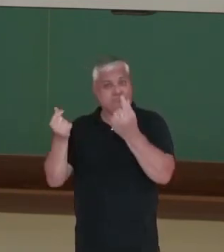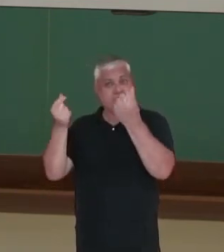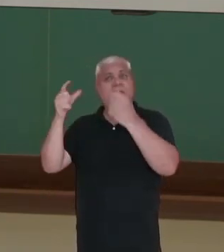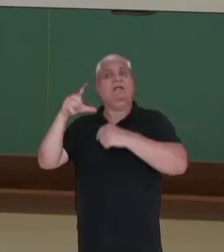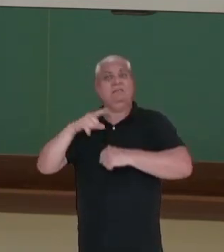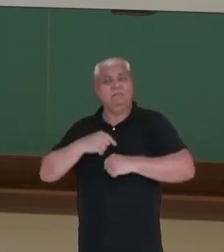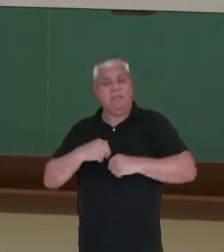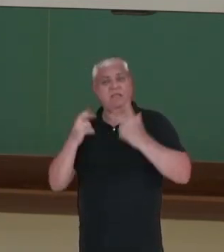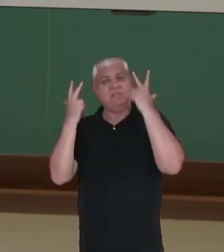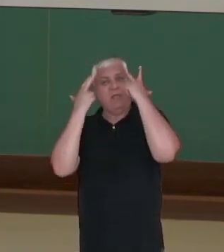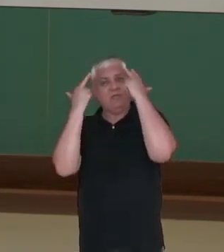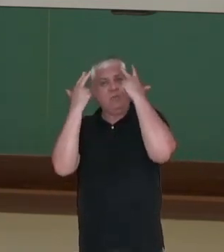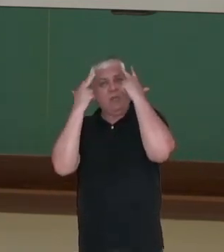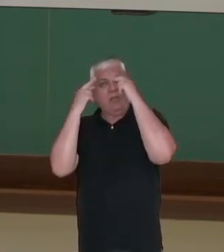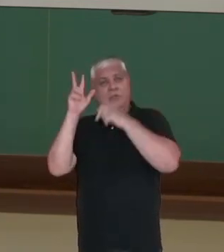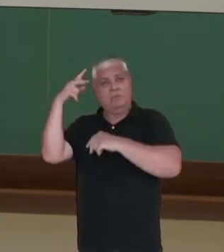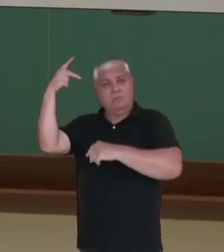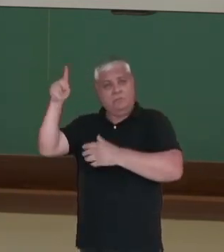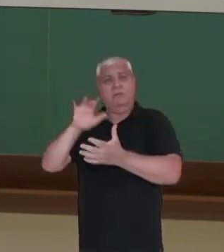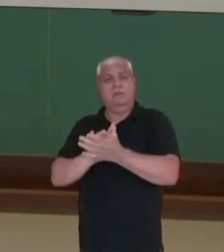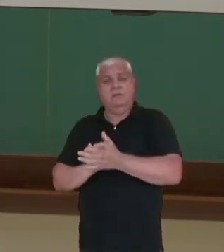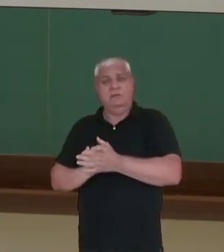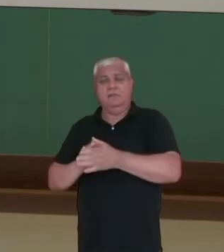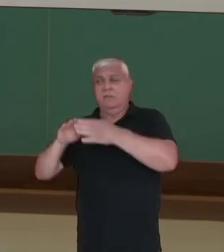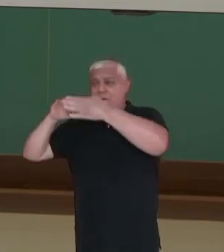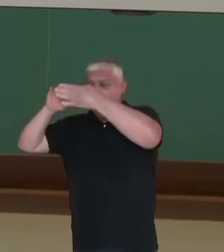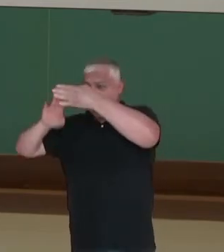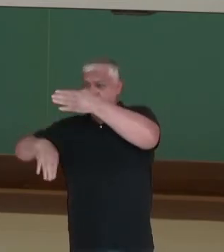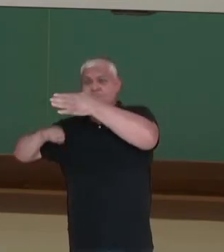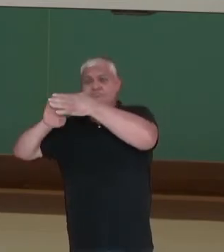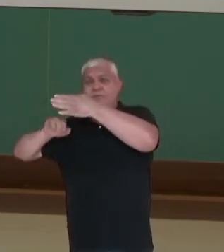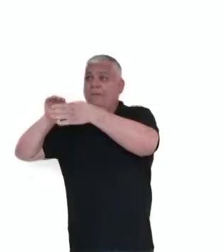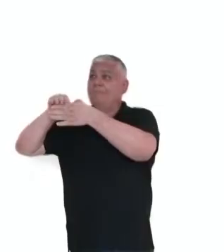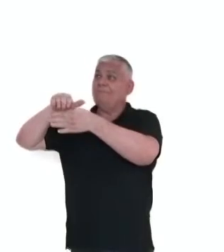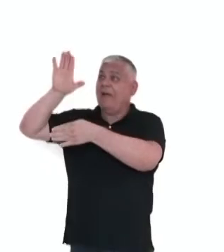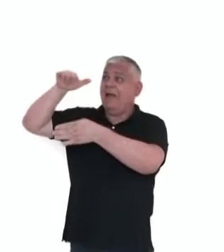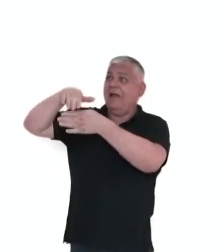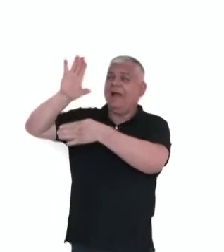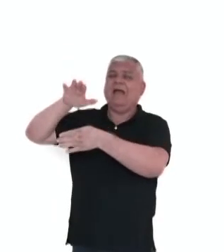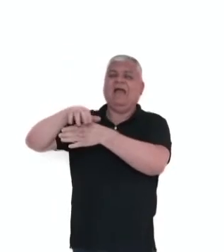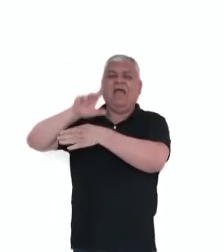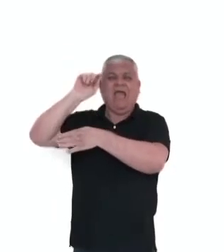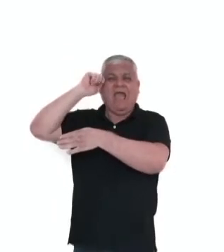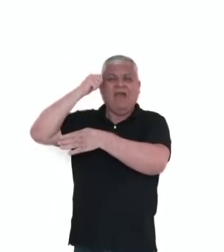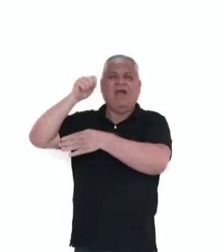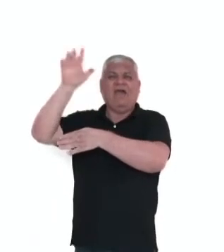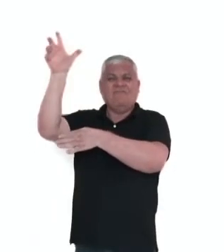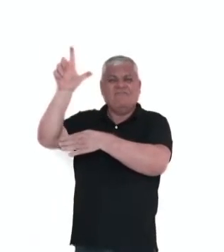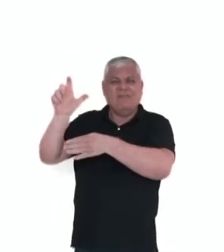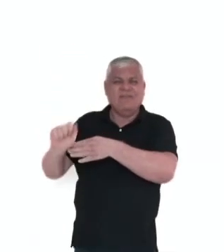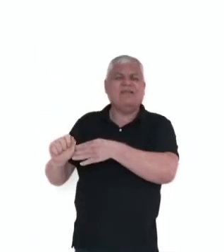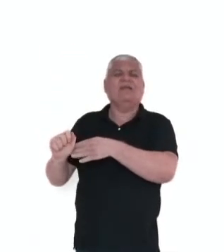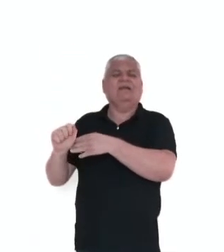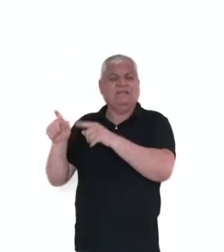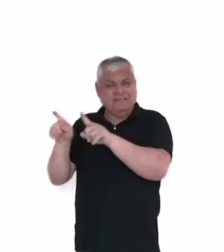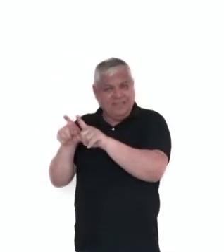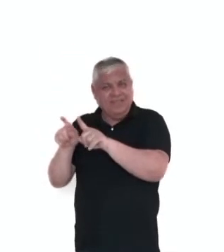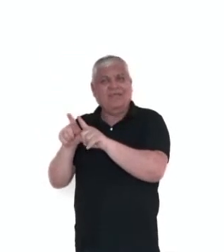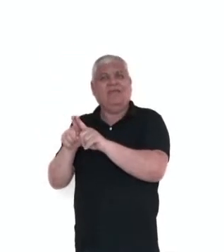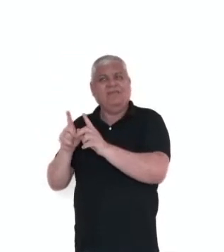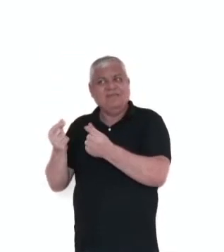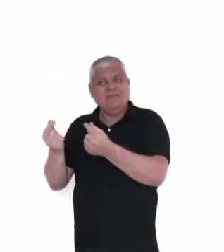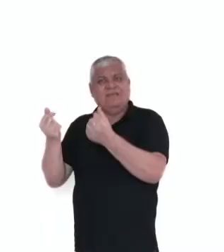África subsaariana, né? Então, tudo ao sul do deserto do Saara, então, tem toda essa riqueza também. Só que esses